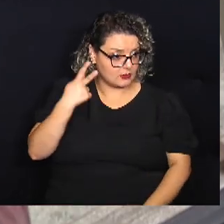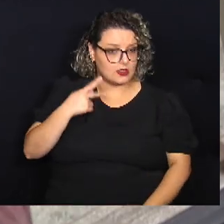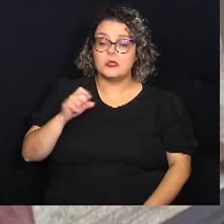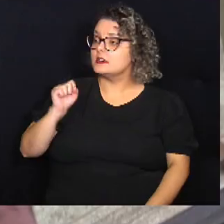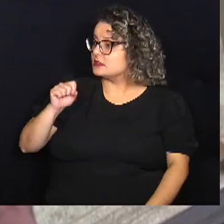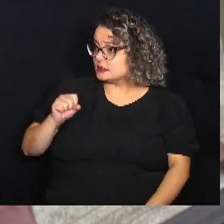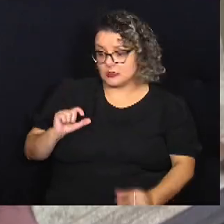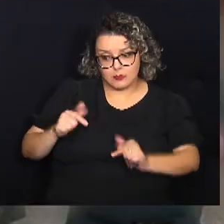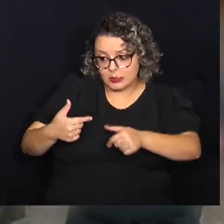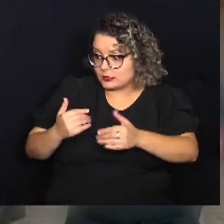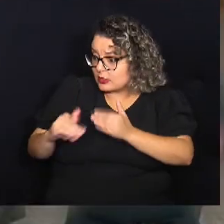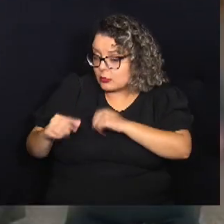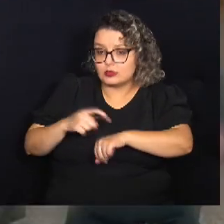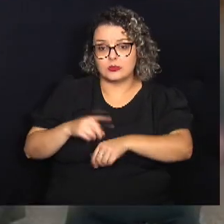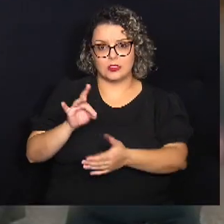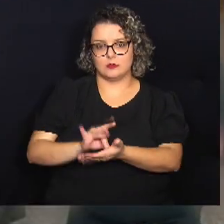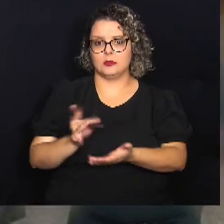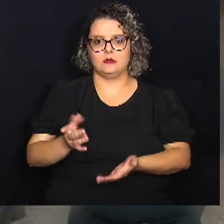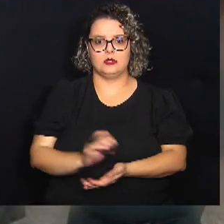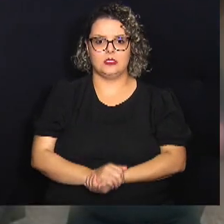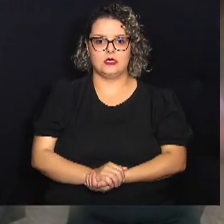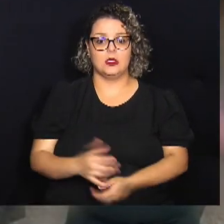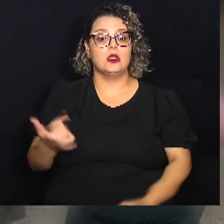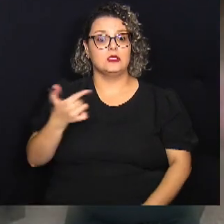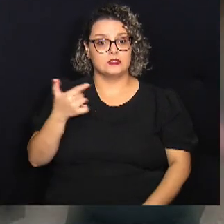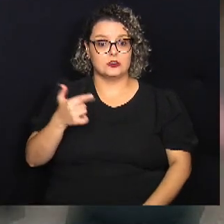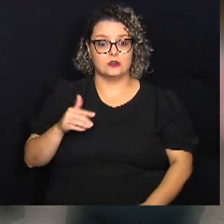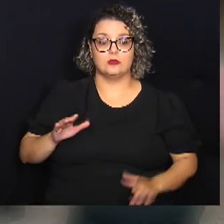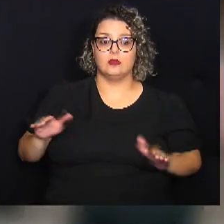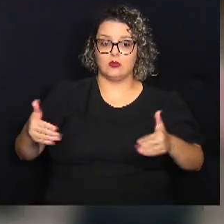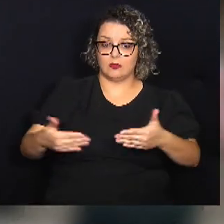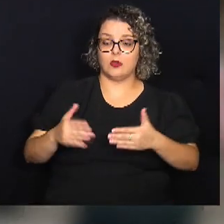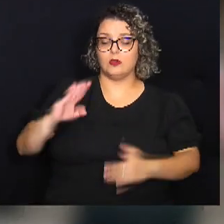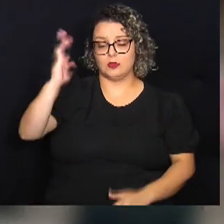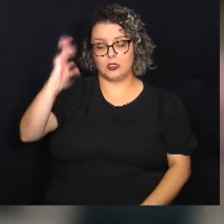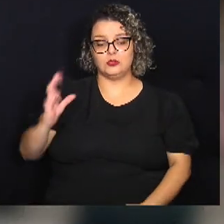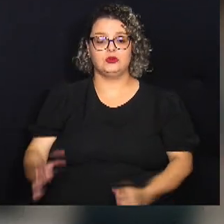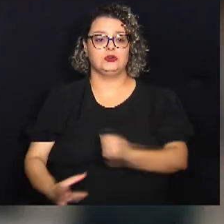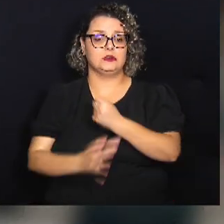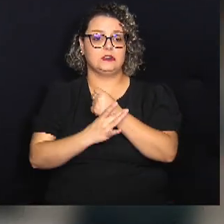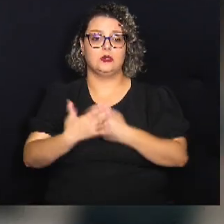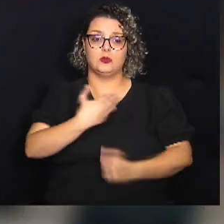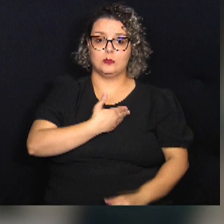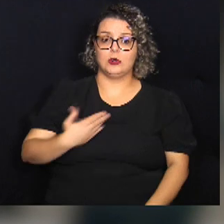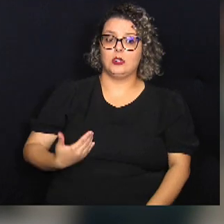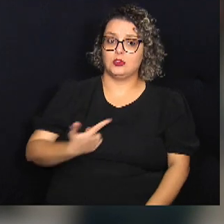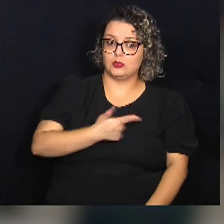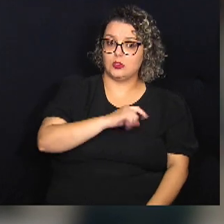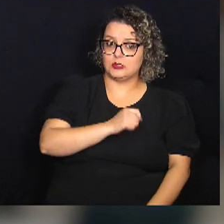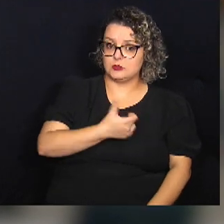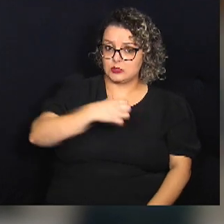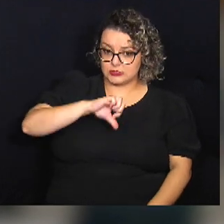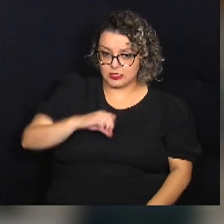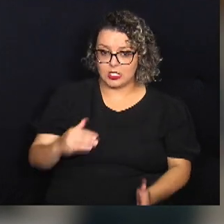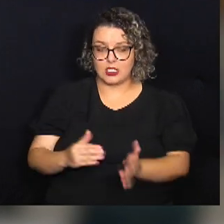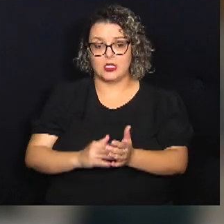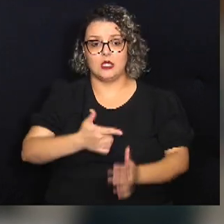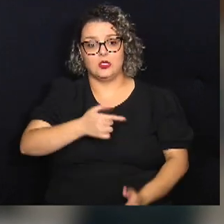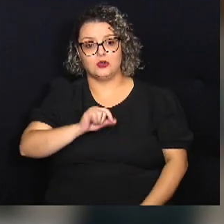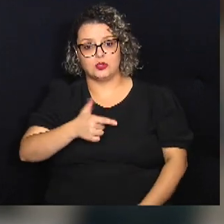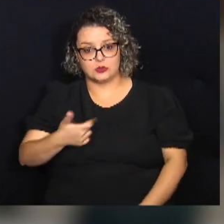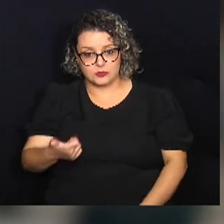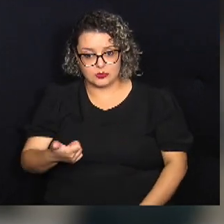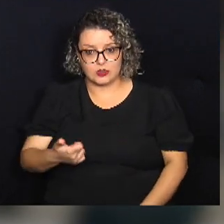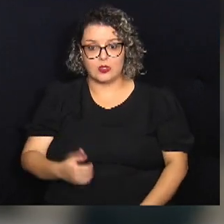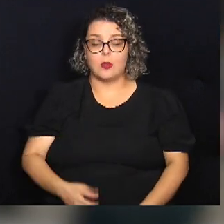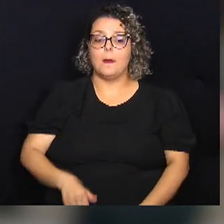contra o tempo, né, na verdade. Segundo o Fórum Brasileiro de Segurança Pública, entre 2019 e 2021,